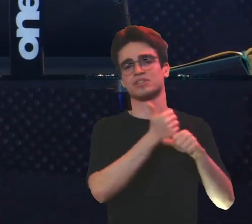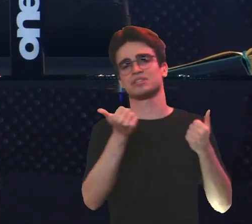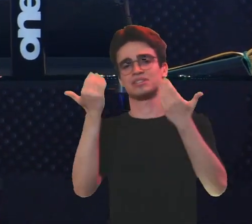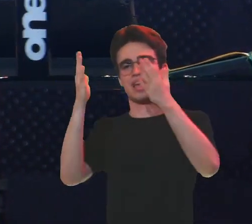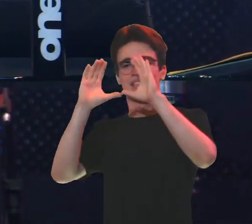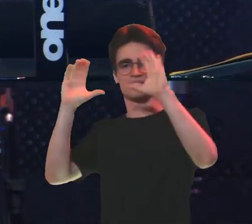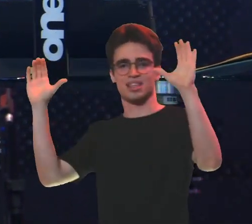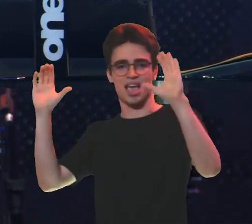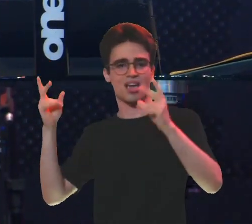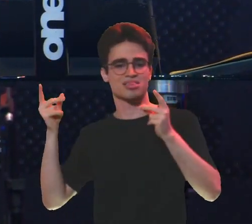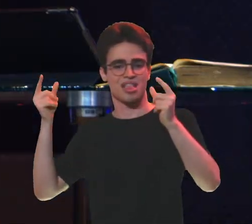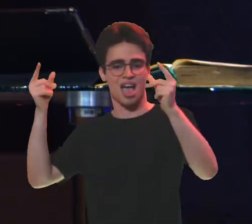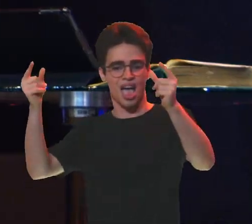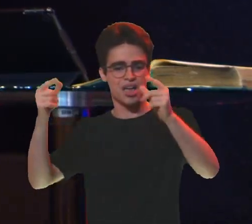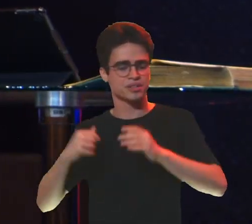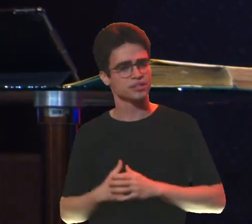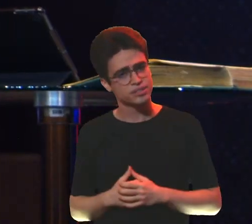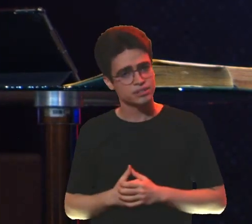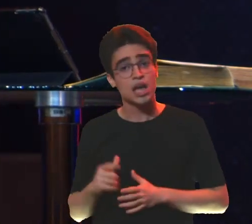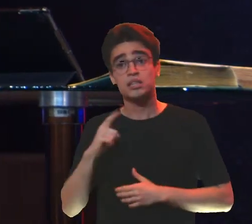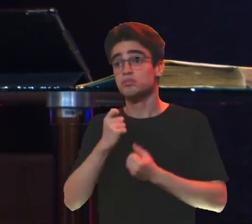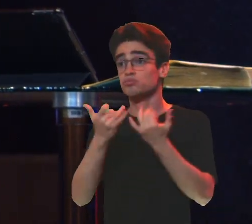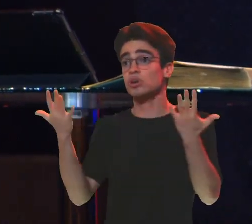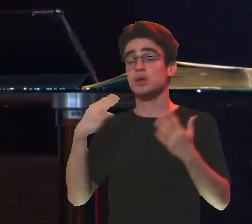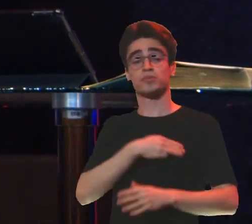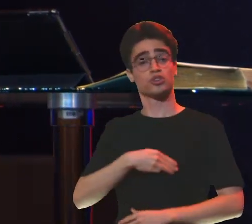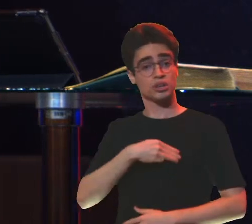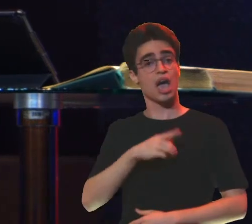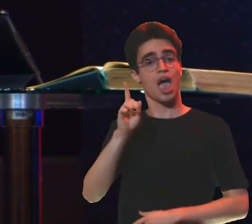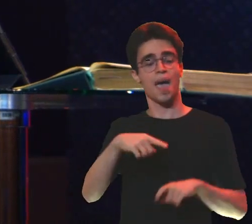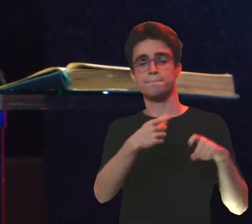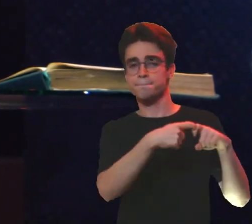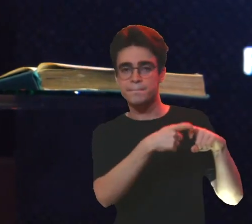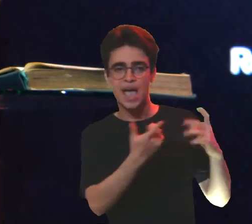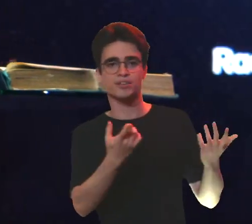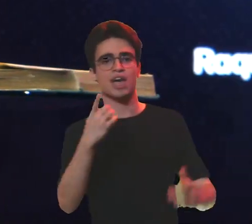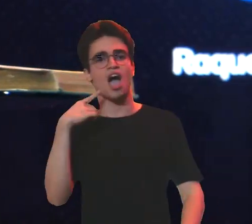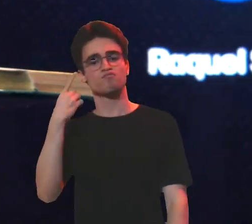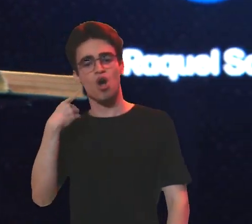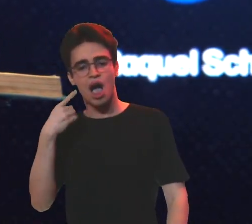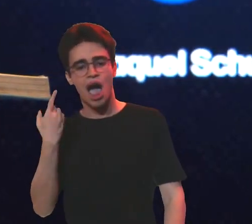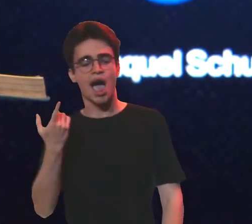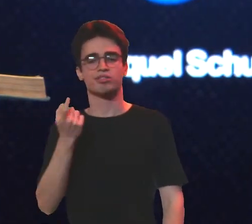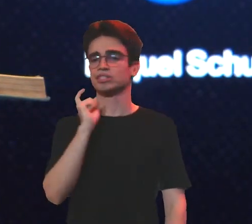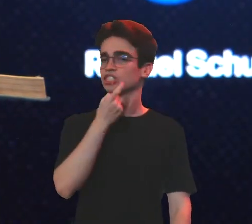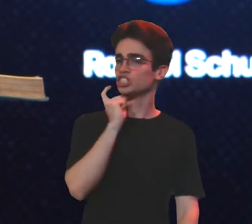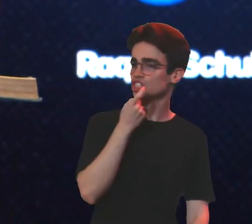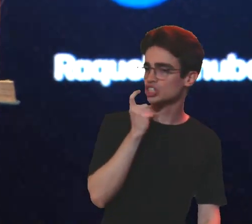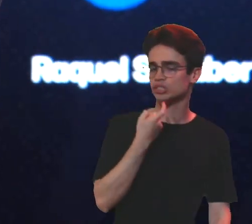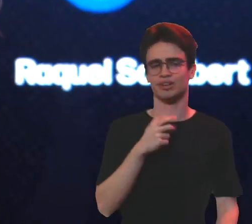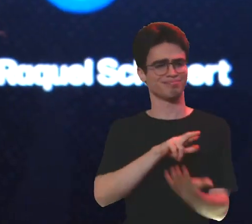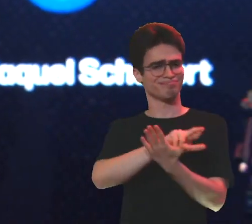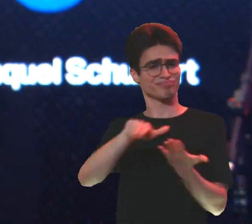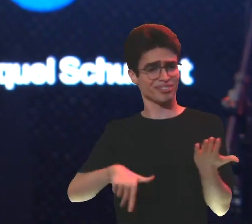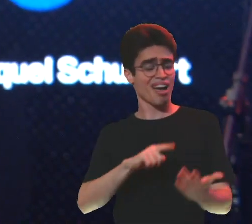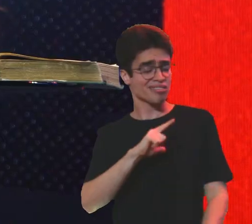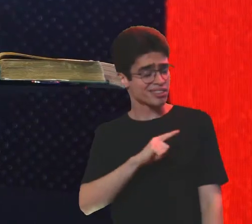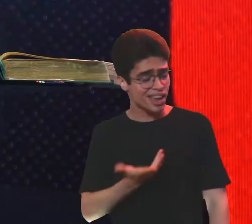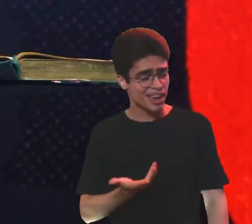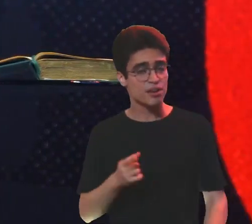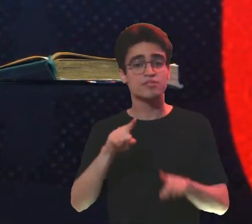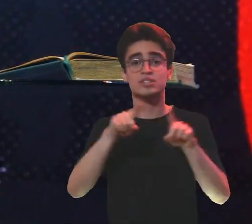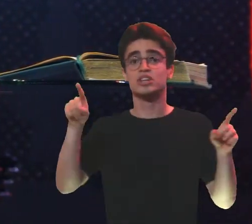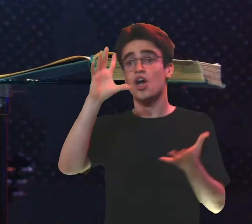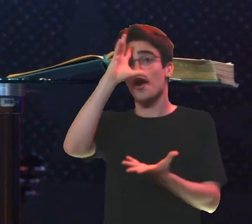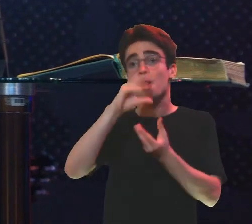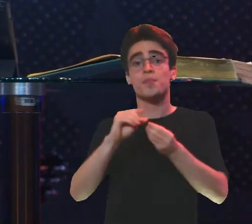Tiveram grandes missionários que foram médicos, que foram advogados, que foram dentistas. Então, é entender que não